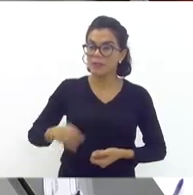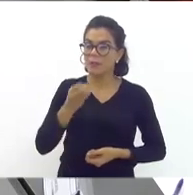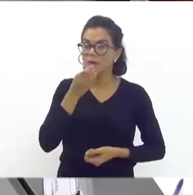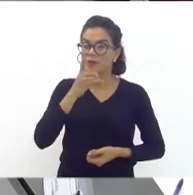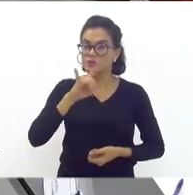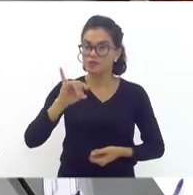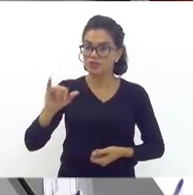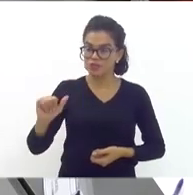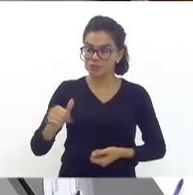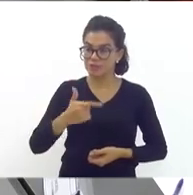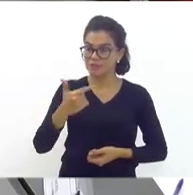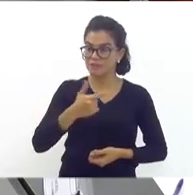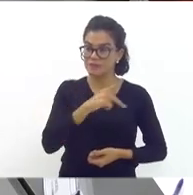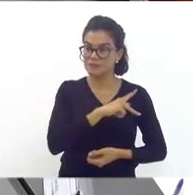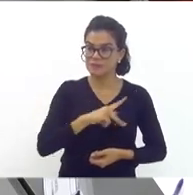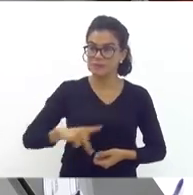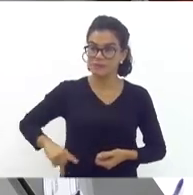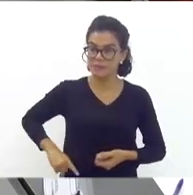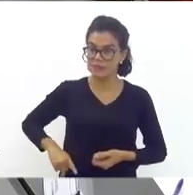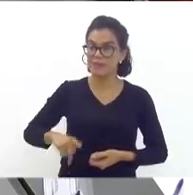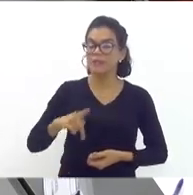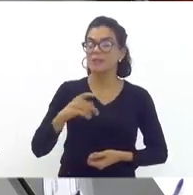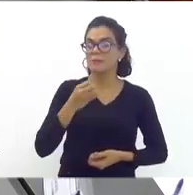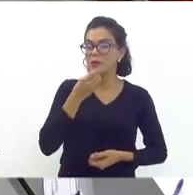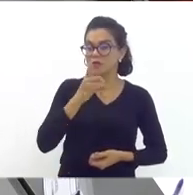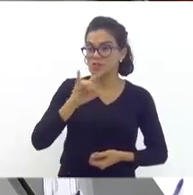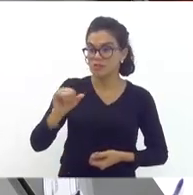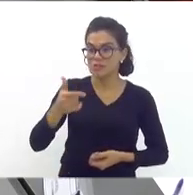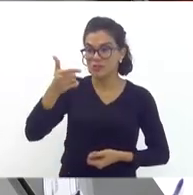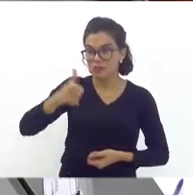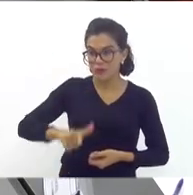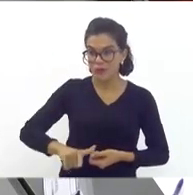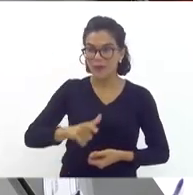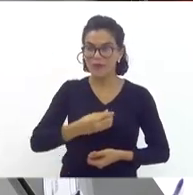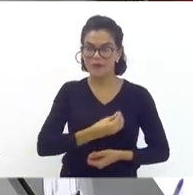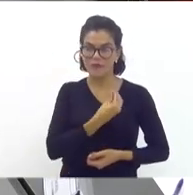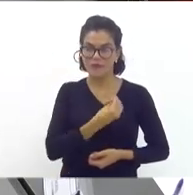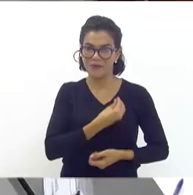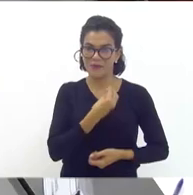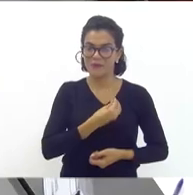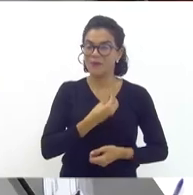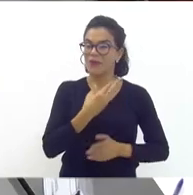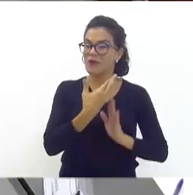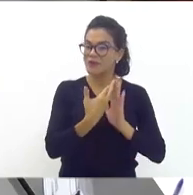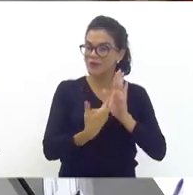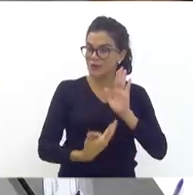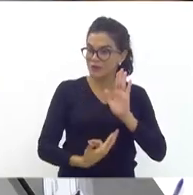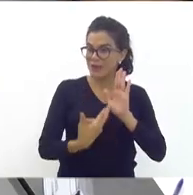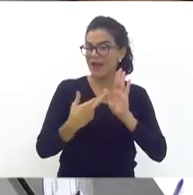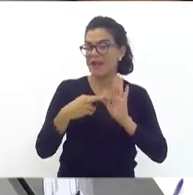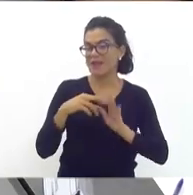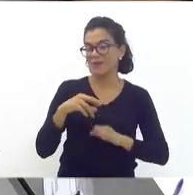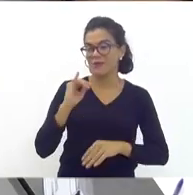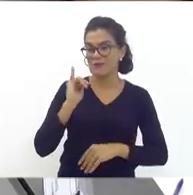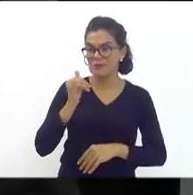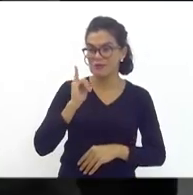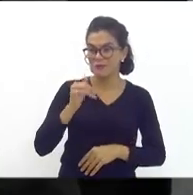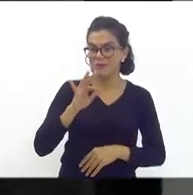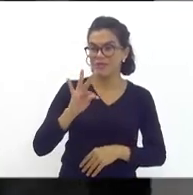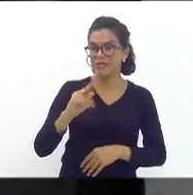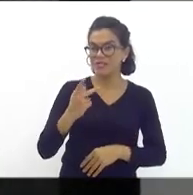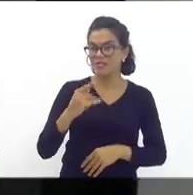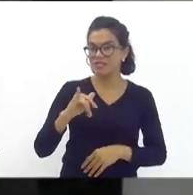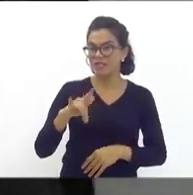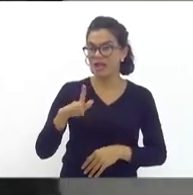feliz Presidente Guilherme prazer ter o senhor de volta aqui recuperado nosso relator Daniel libelon deputados Tiago